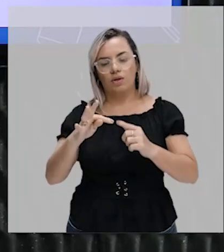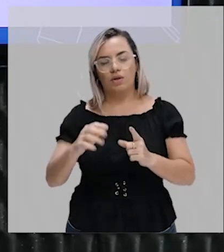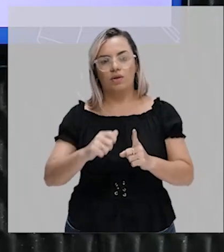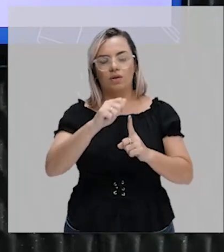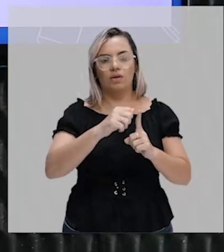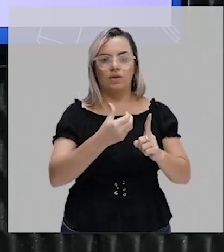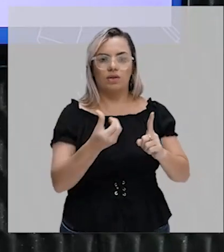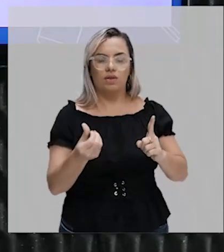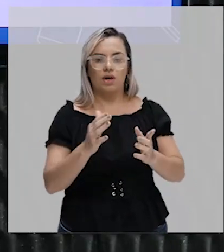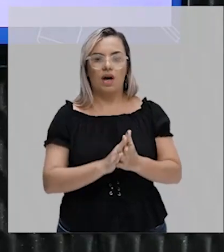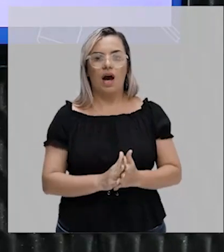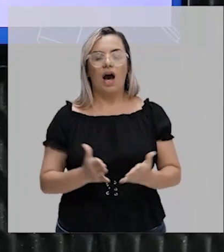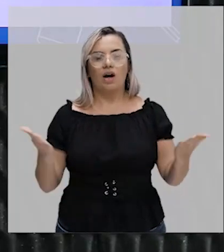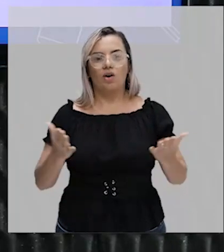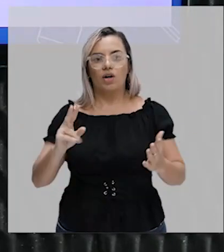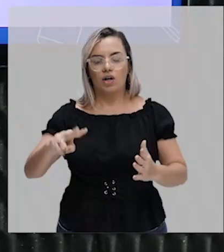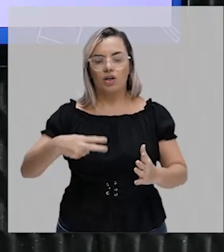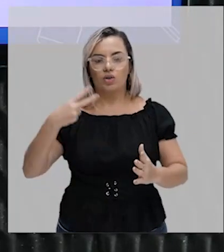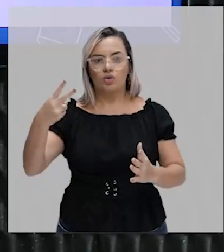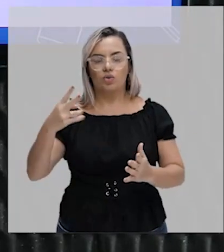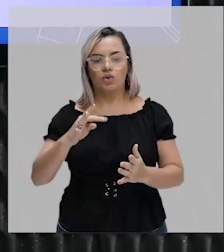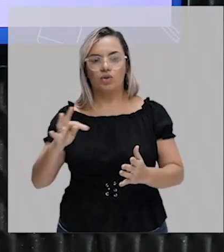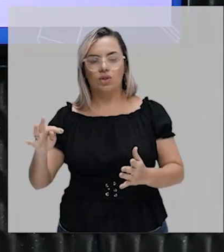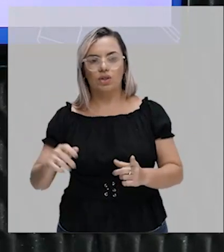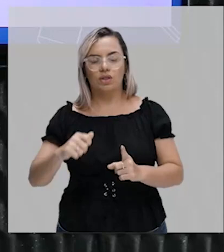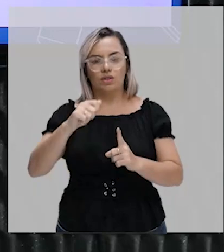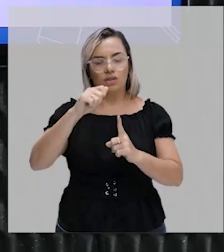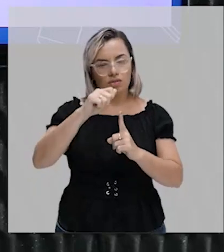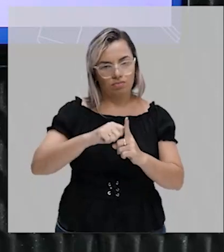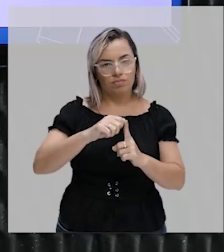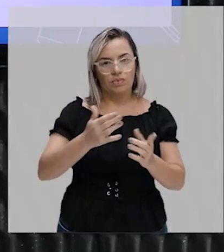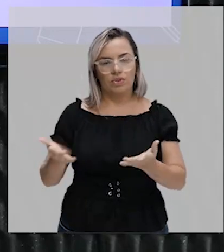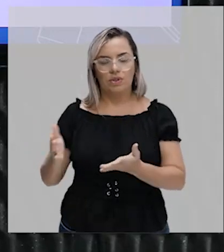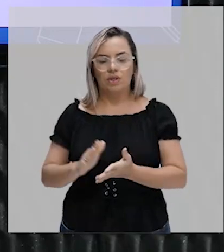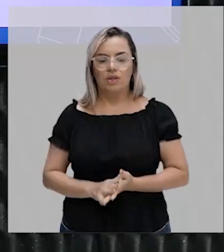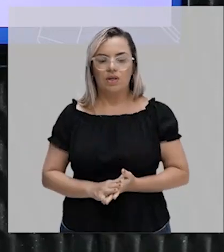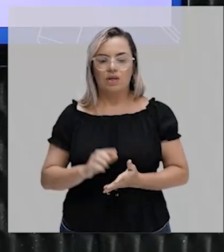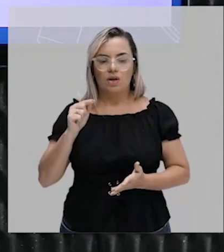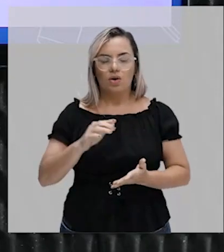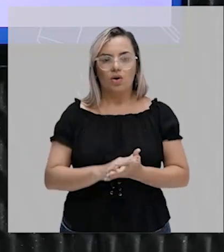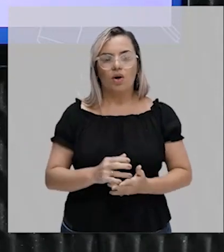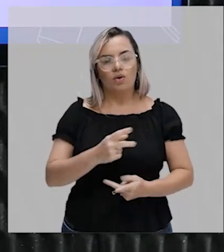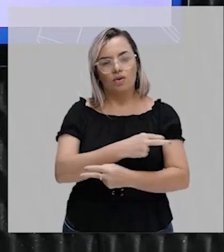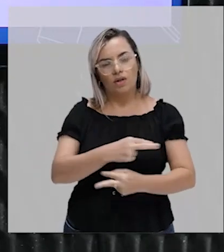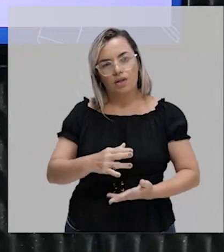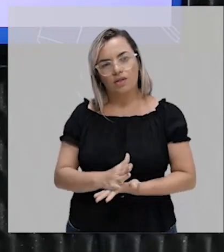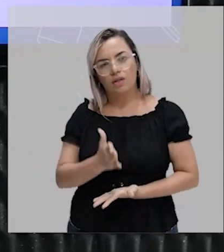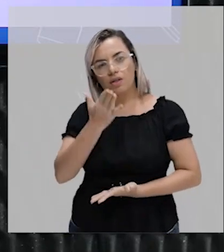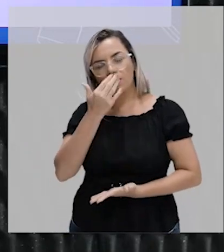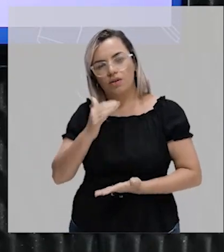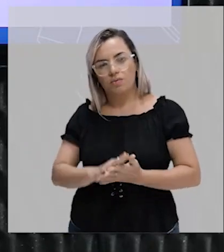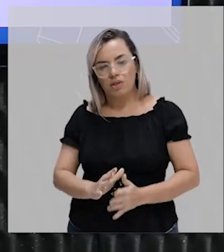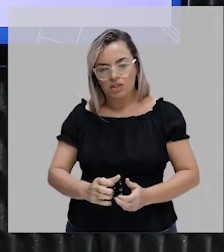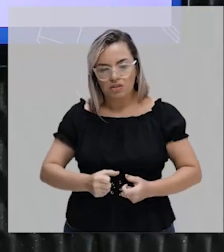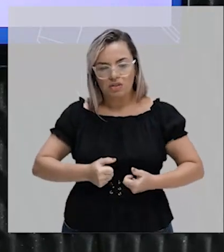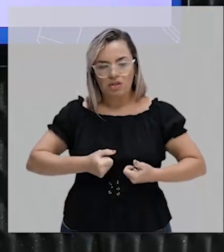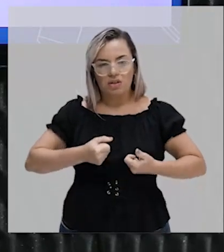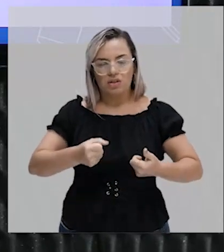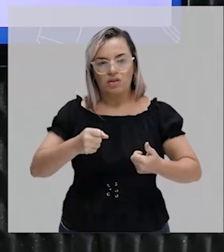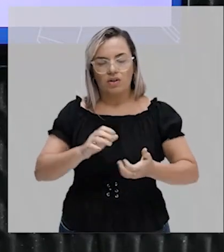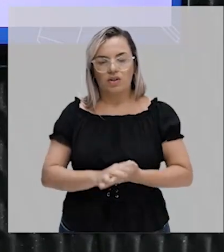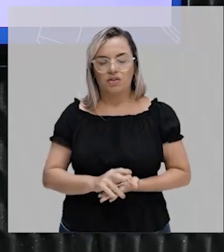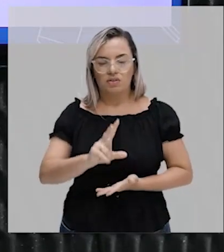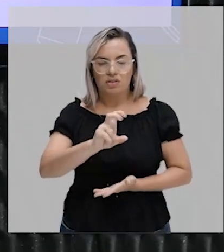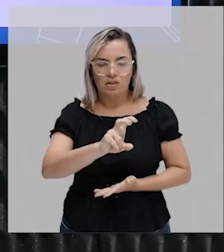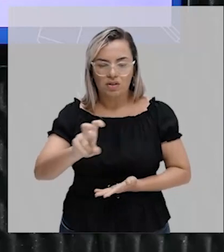duas. Então eu consigo produzir também em maior quantidade. Os alimentos são mais resistentes a pragas, tá certo? O que vai, consequentemente, aí,